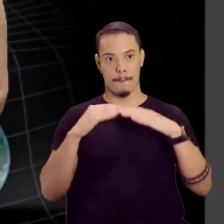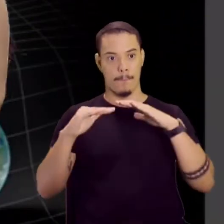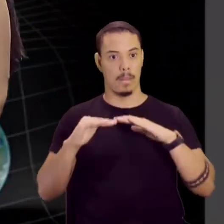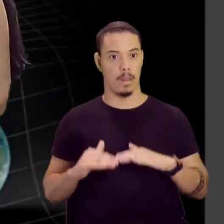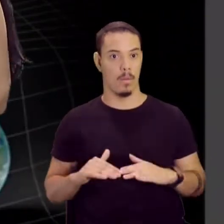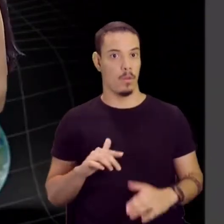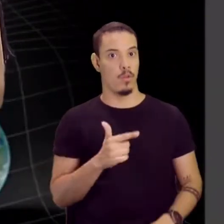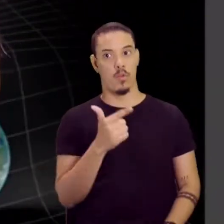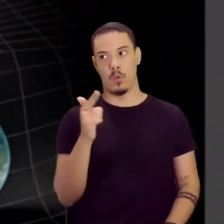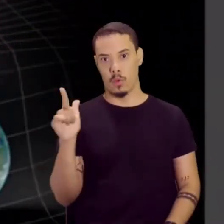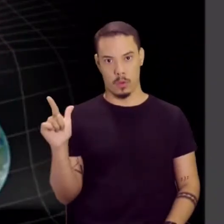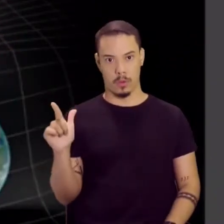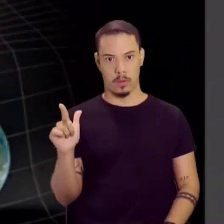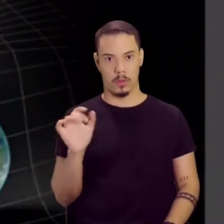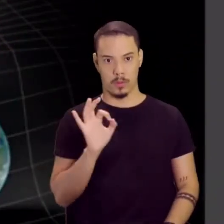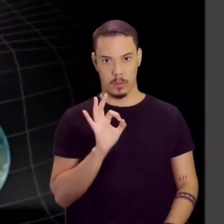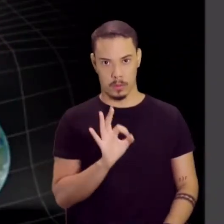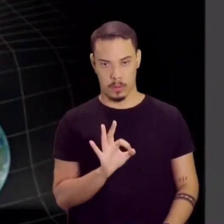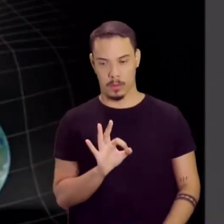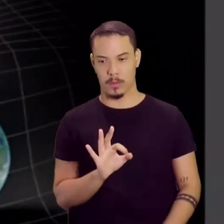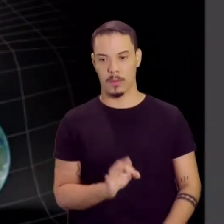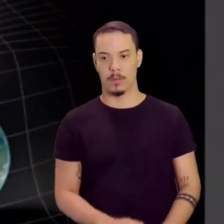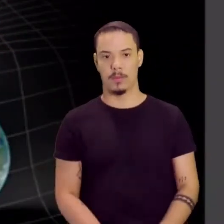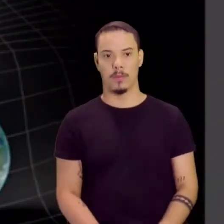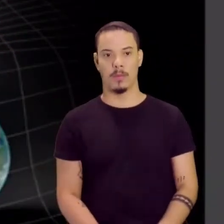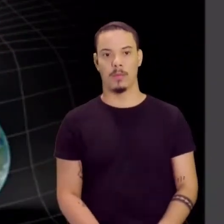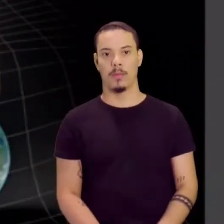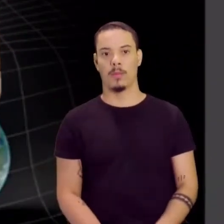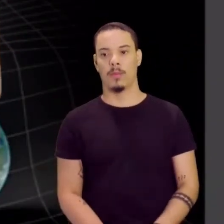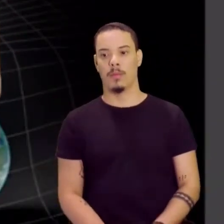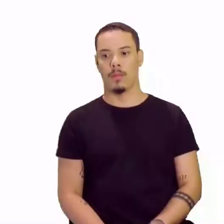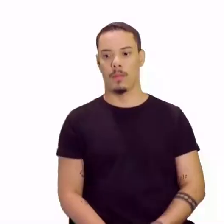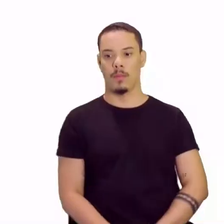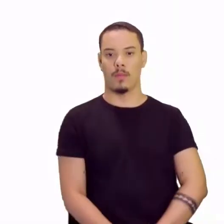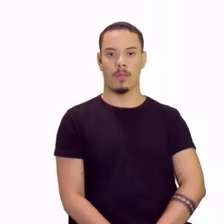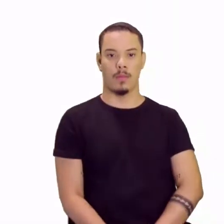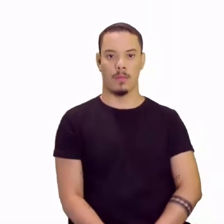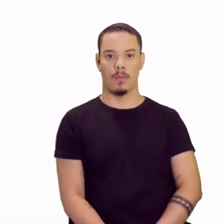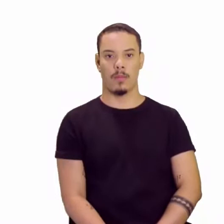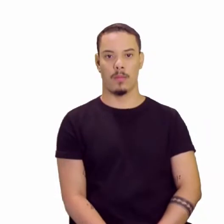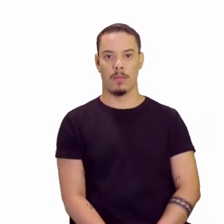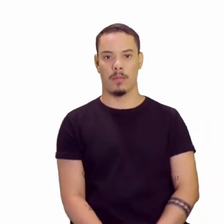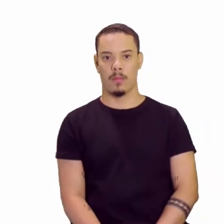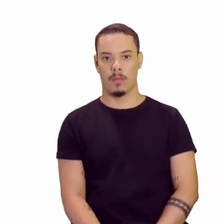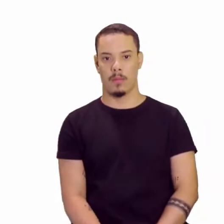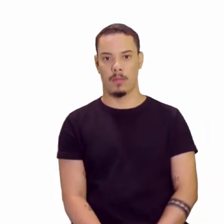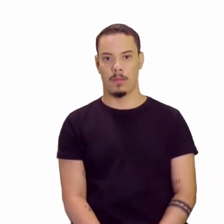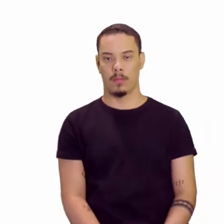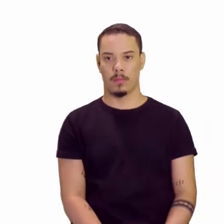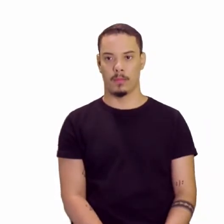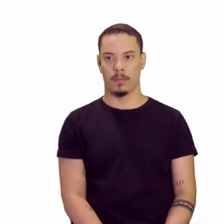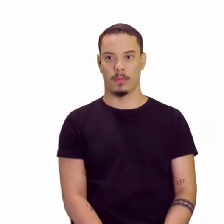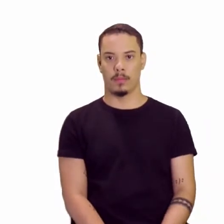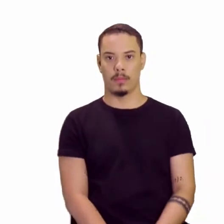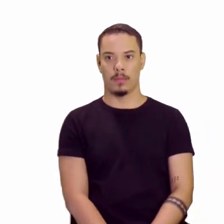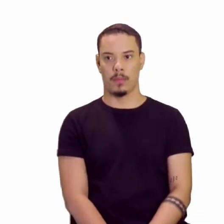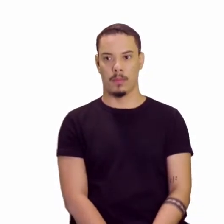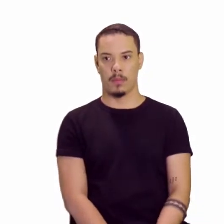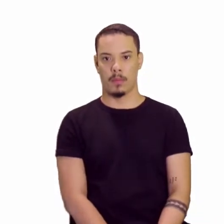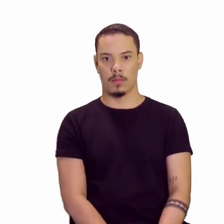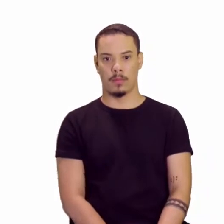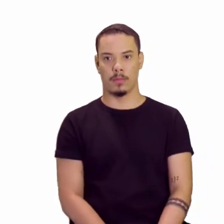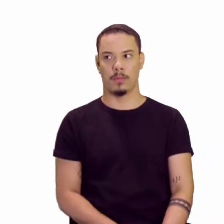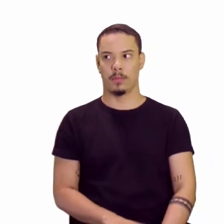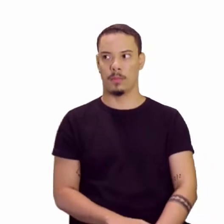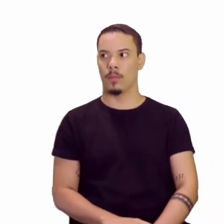outro sentido. Fechado? Vamos continuar, olha só. Velocidade. Vamos lá, então. Então ali, pessoal, nós